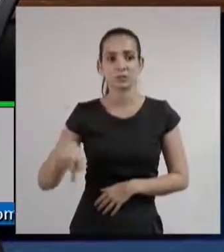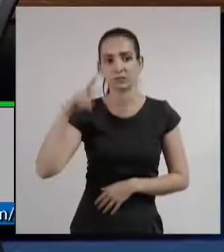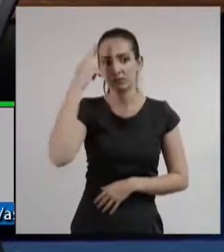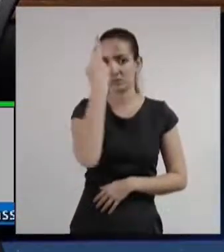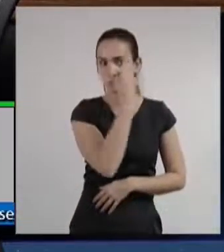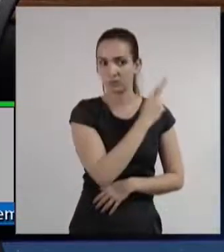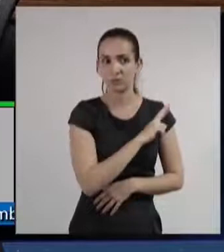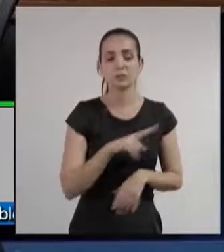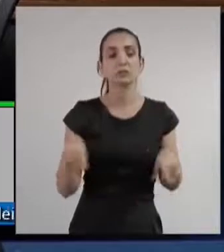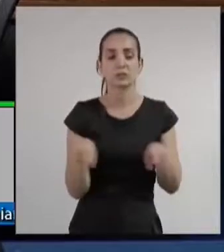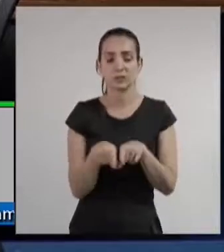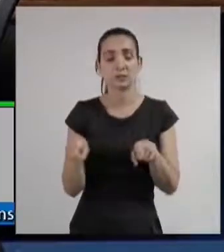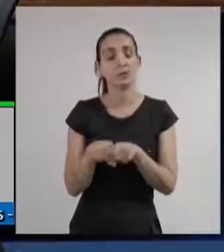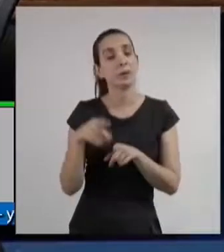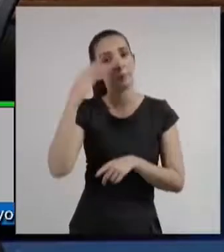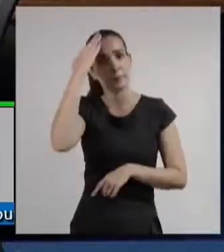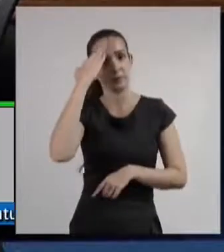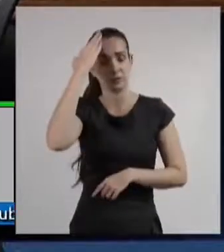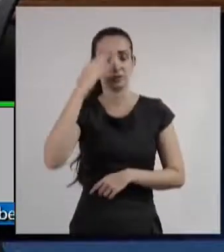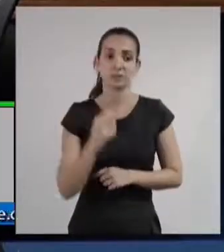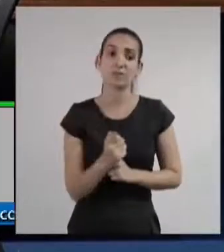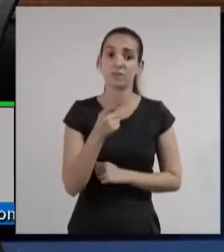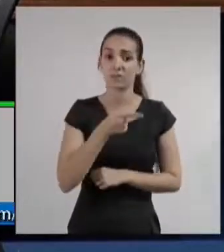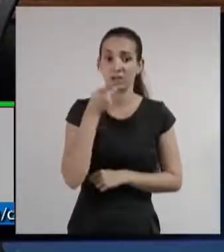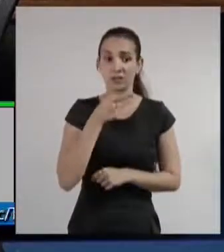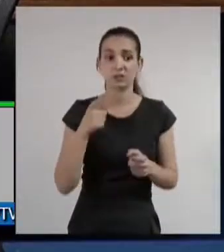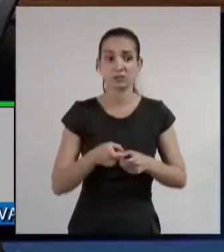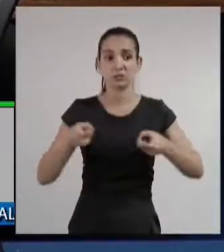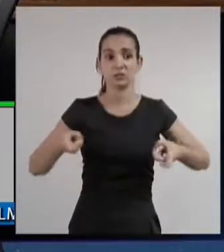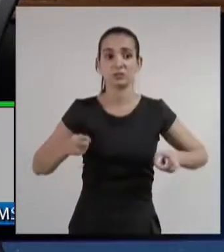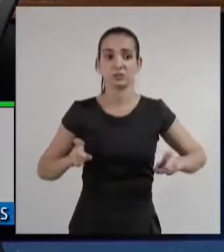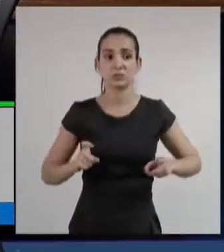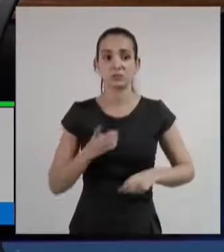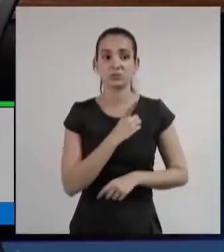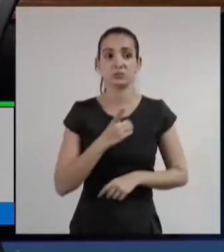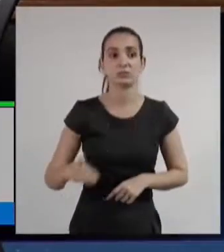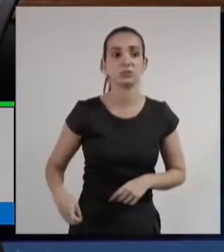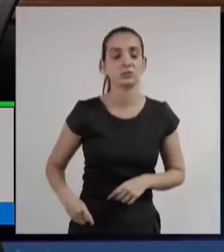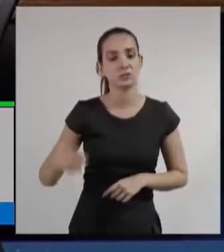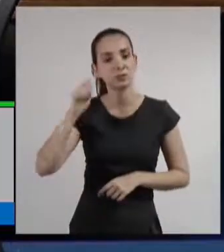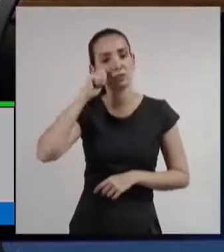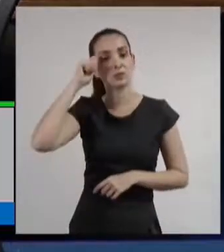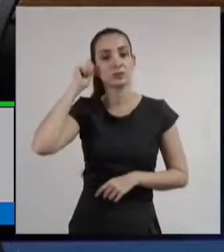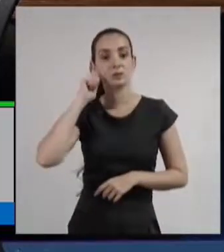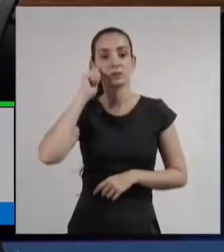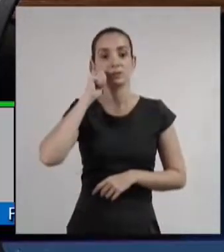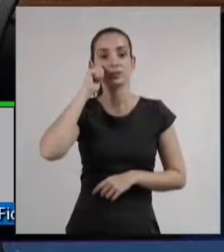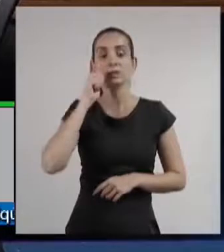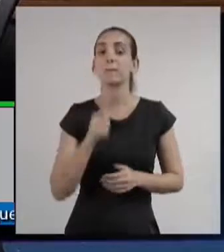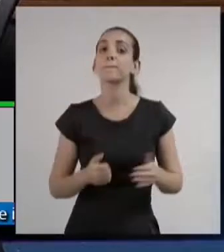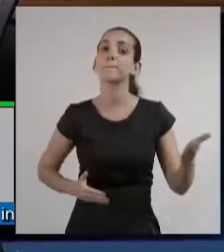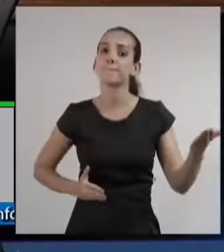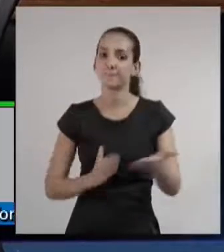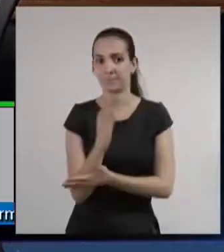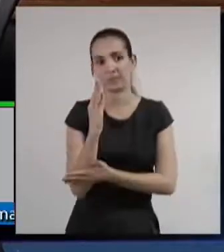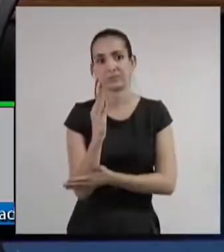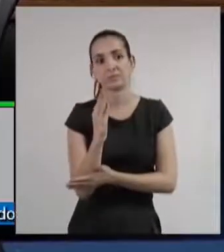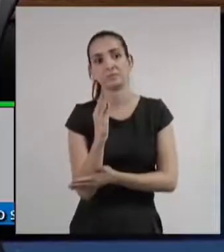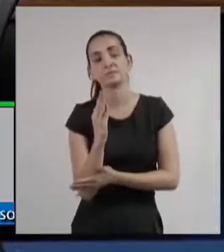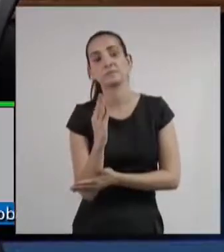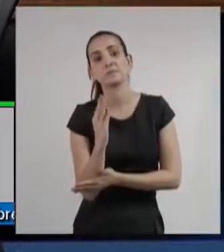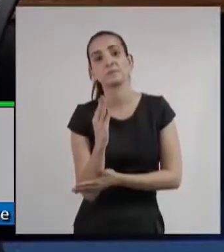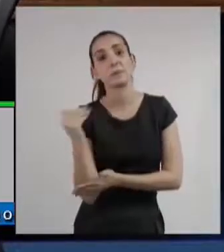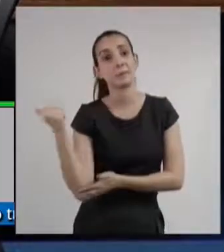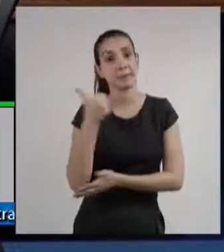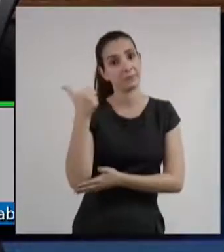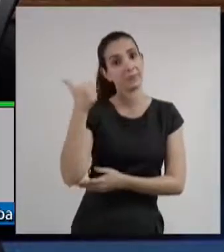Barbosinha. Usou da palavra no grande expediente o deputado Amarildo Cruz. Foram aprovados